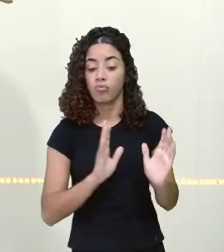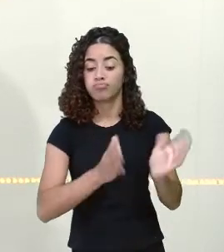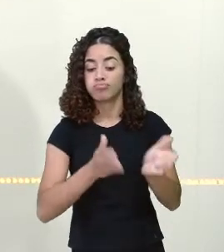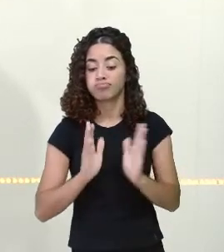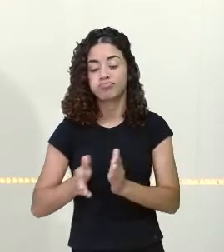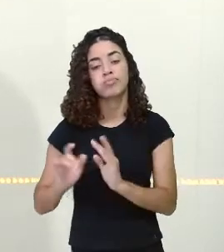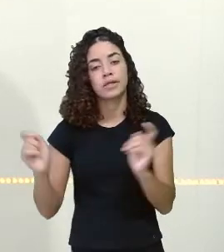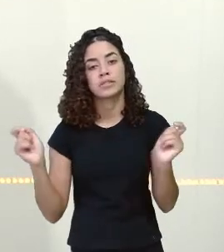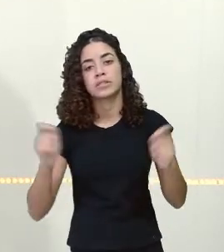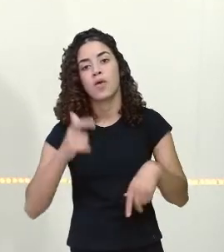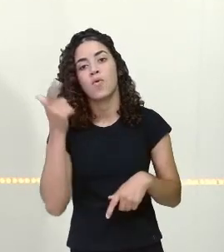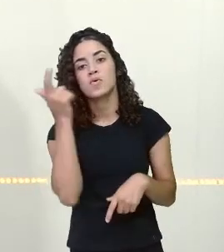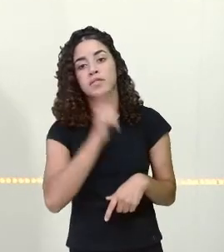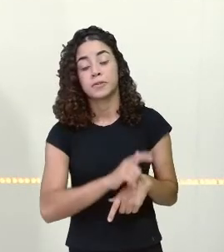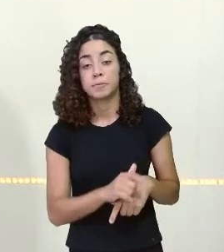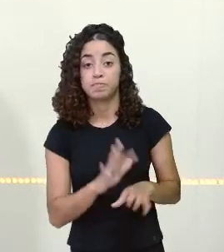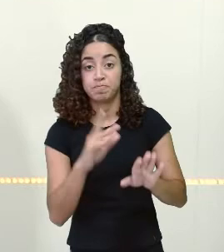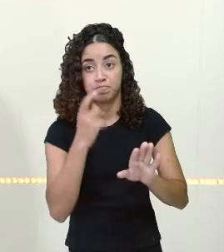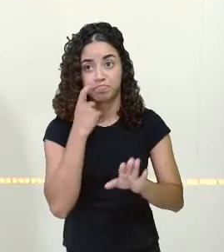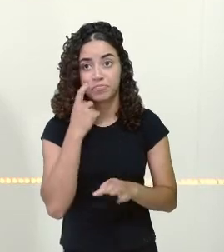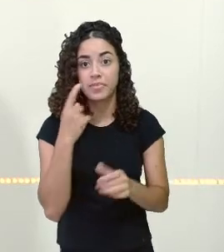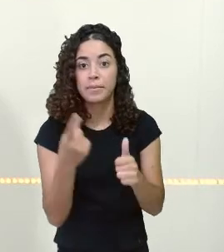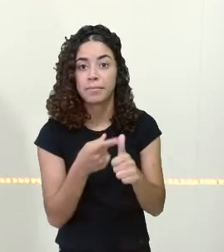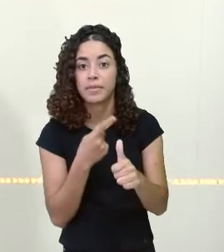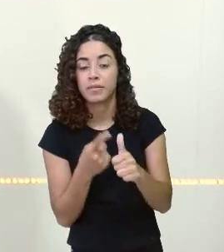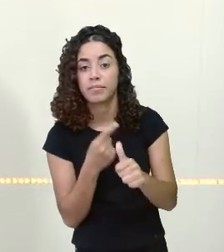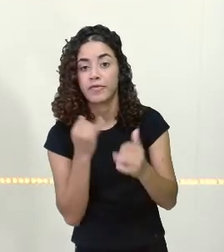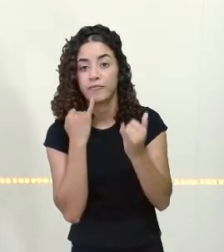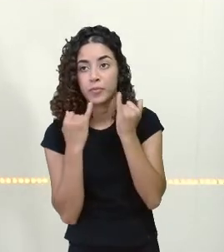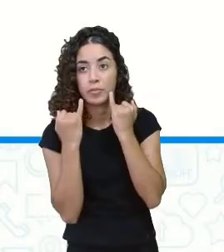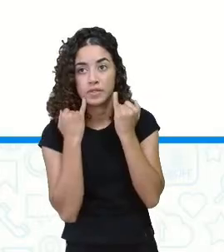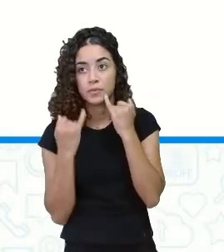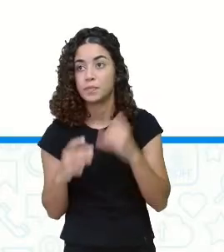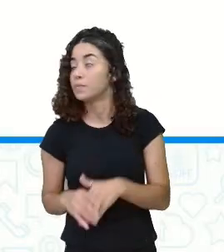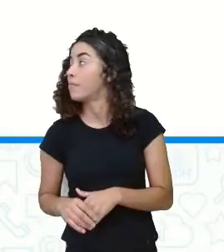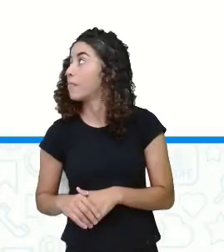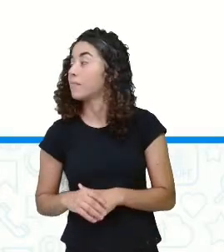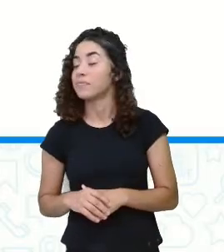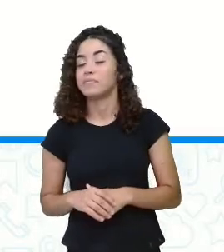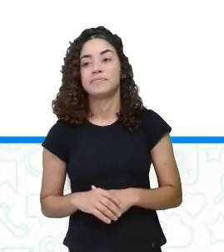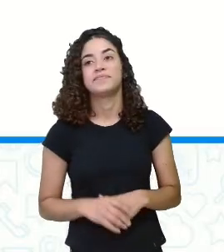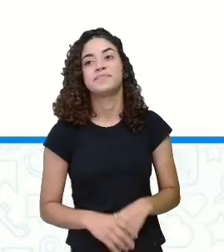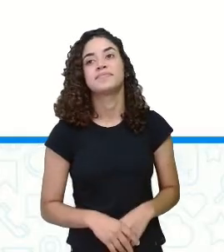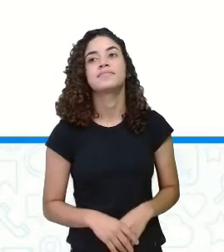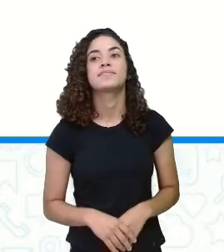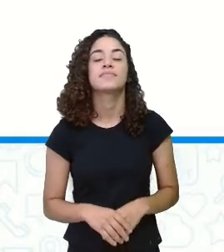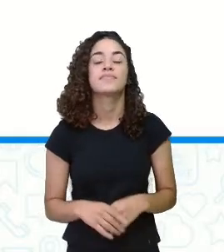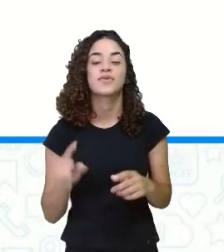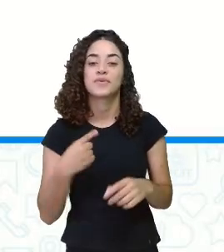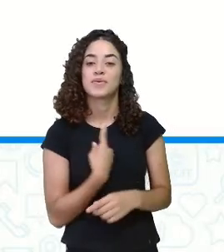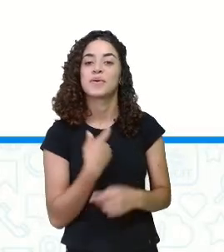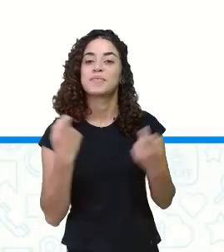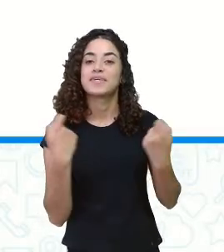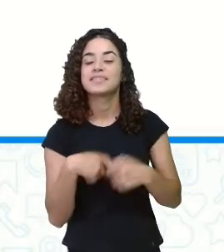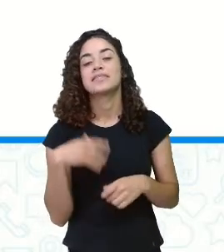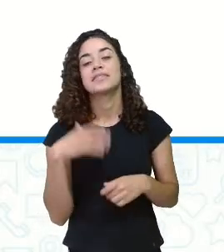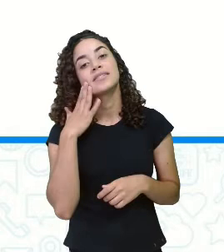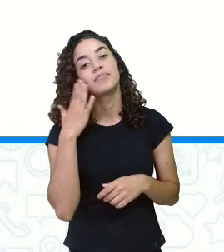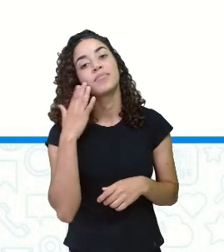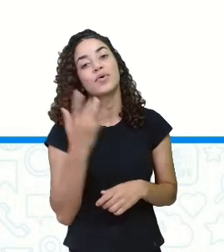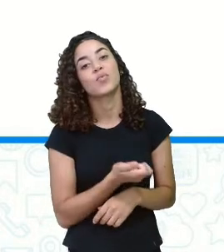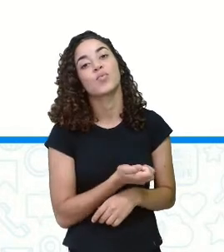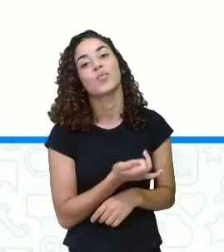partes. Então, vamos lá. A primeira informação diz o seguinte, ó. A gente já tem que saber, né, quantas bolas